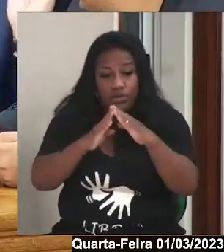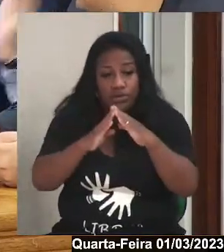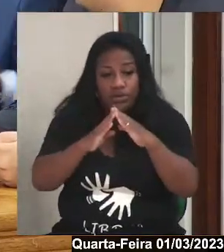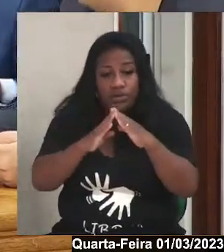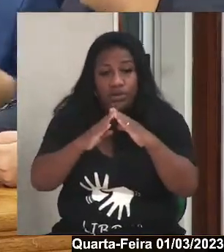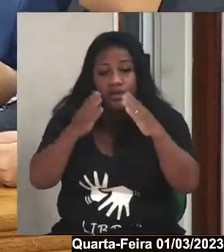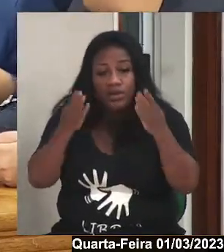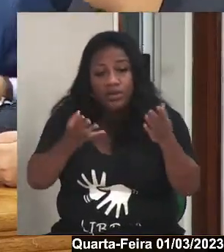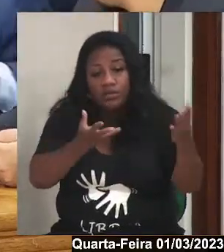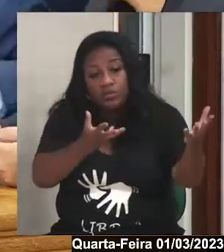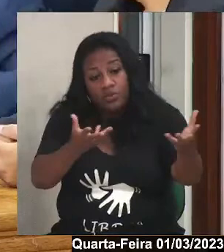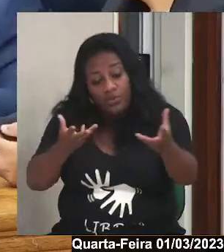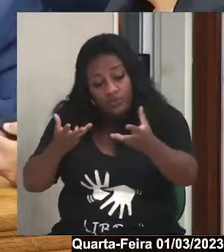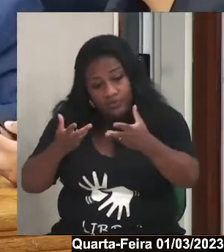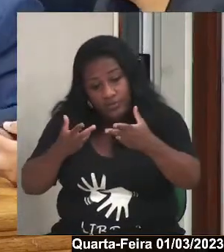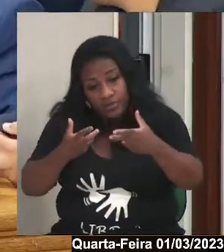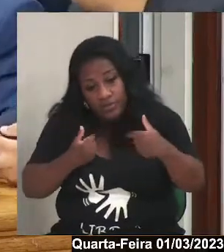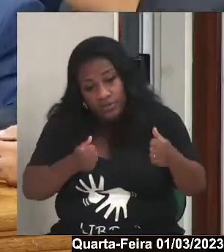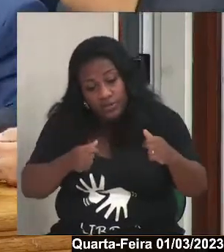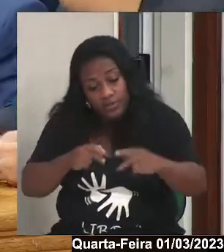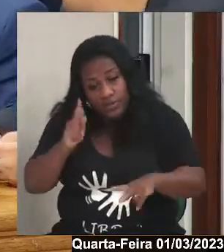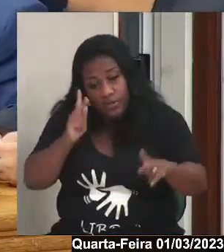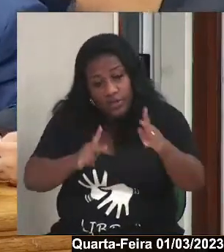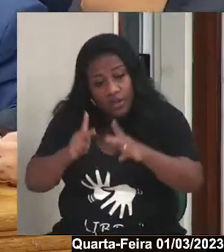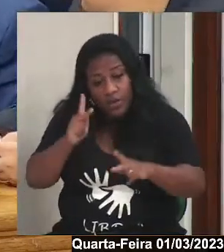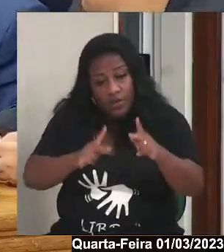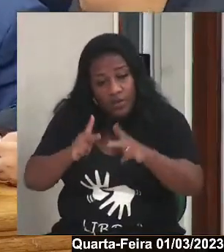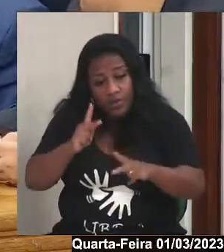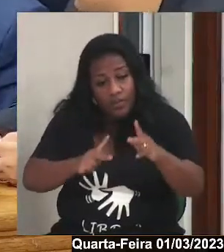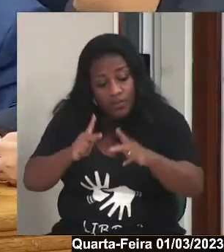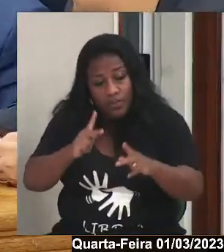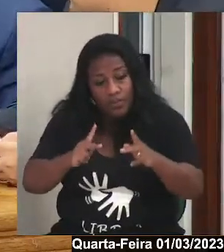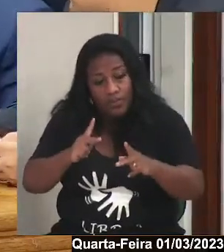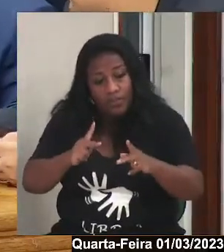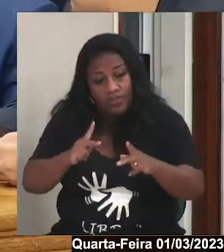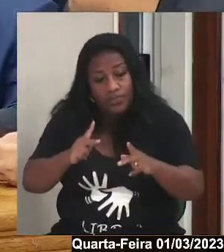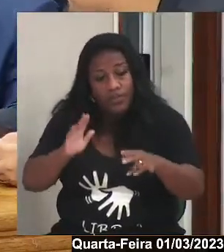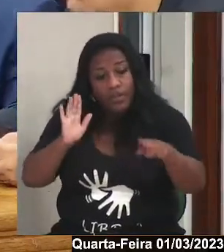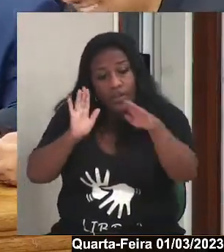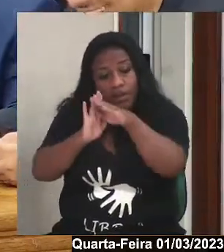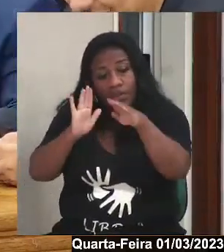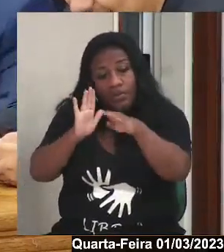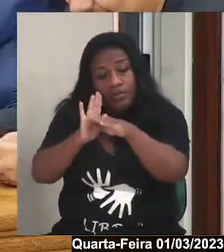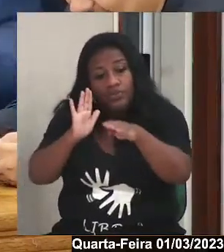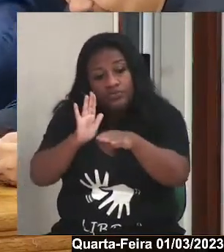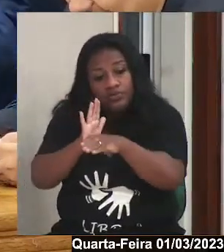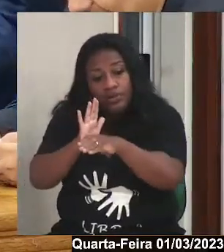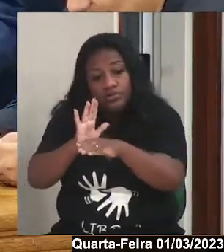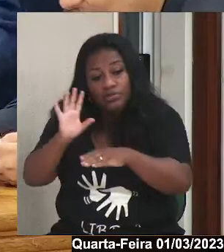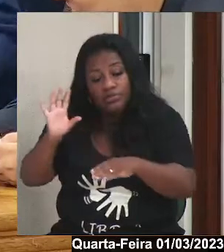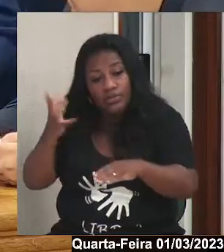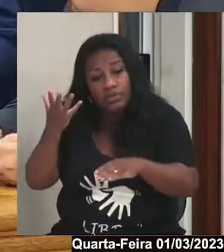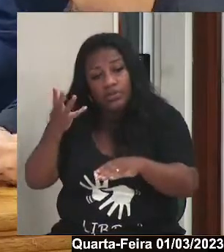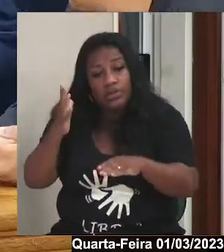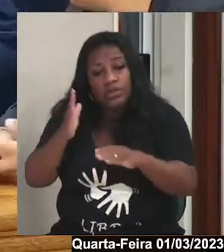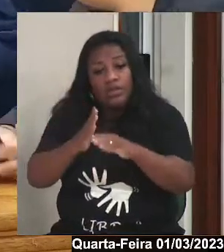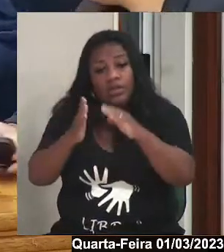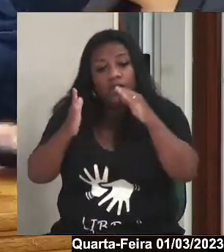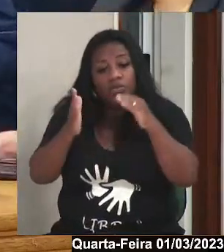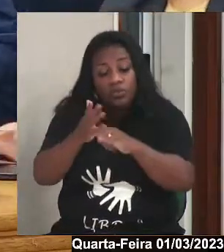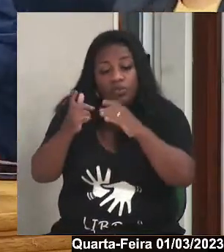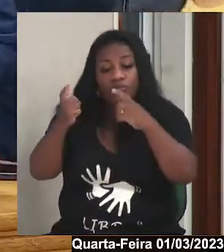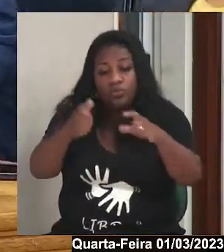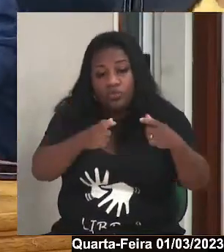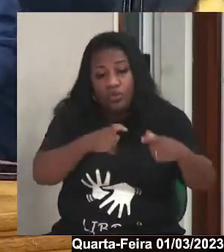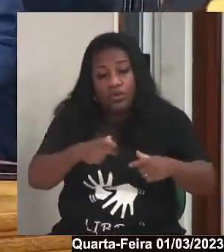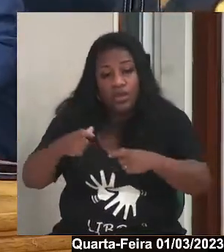tá? Então, deixo o convite ao povo dessa região, tá? Projeto esse que vai acontecer em todos os